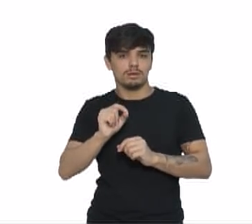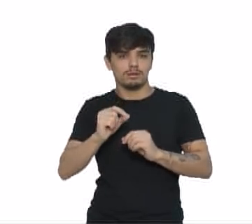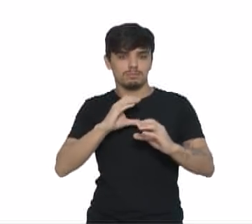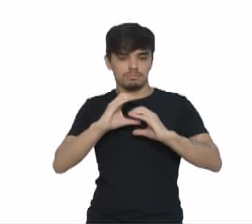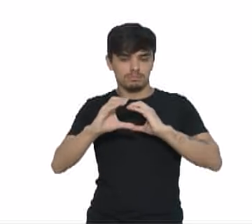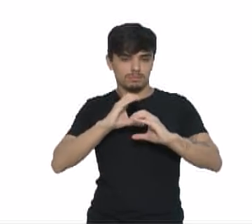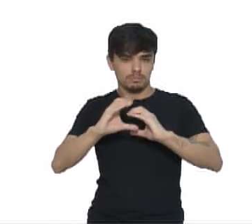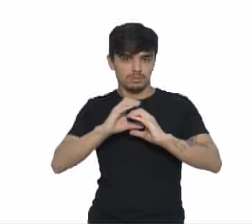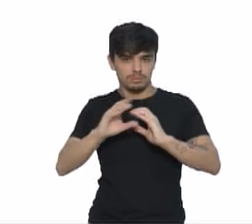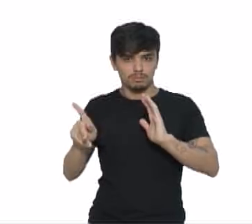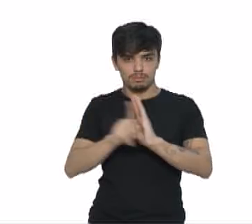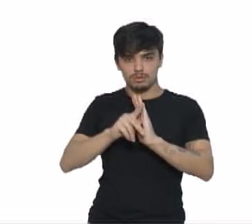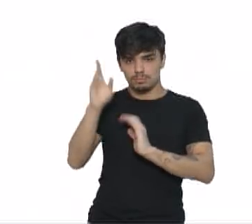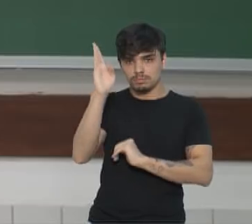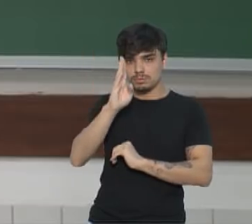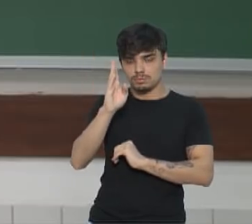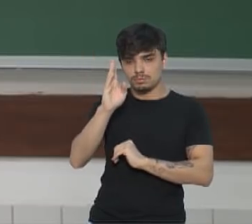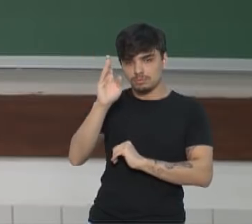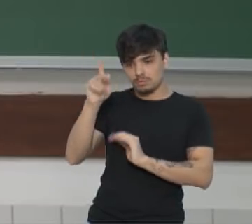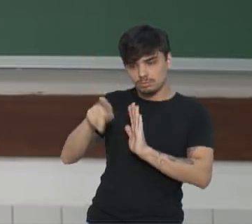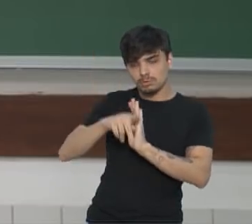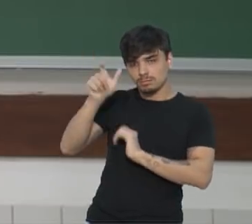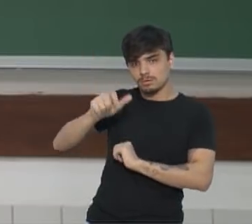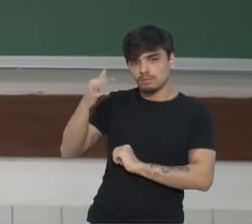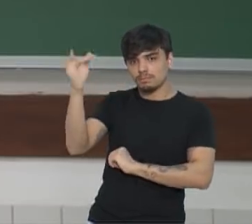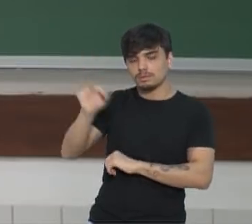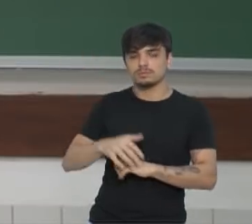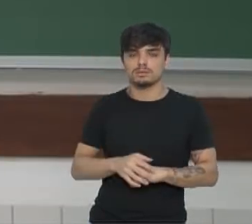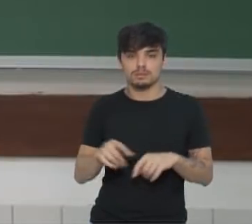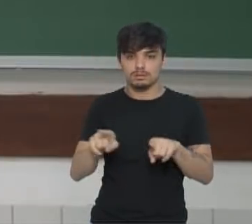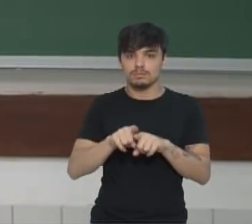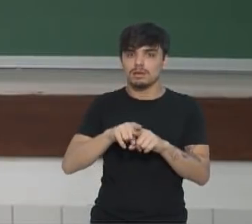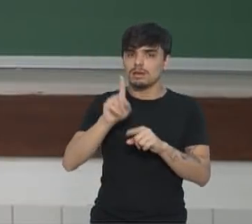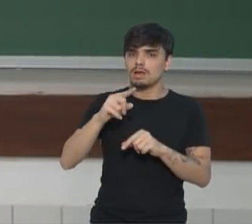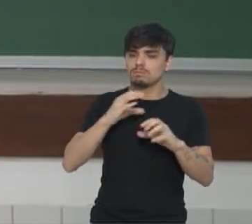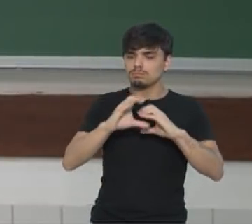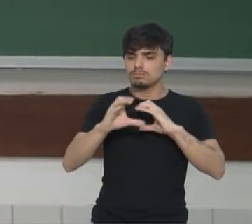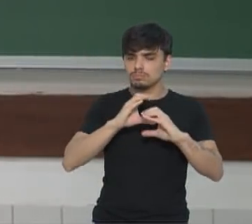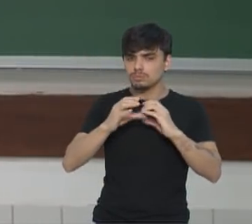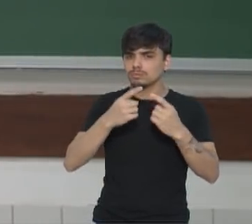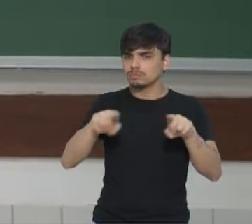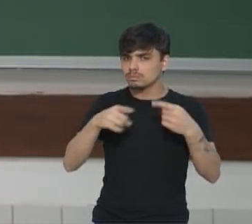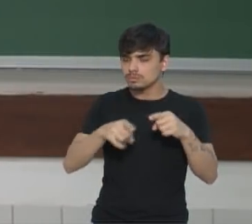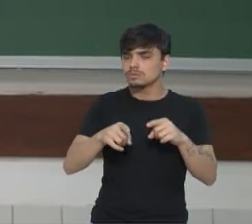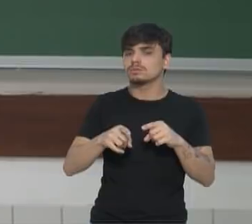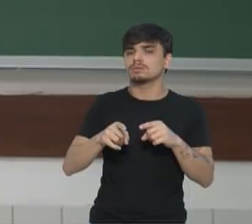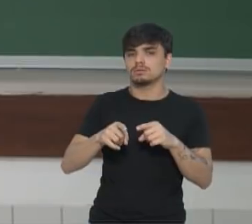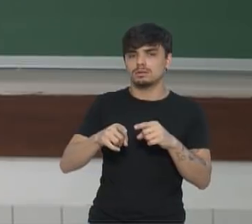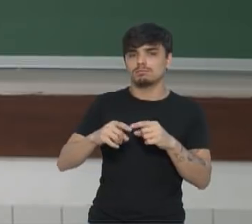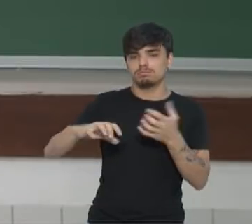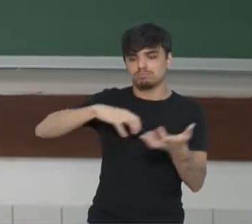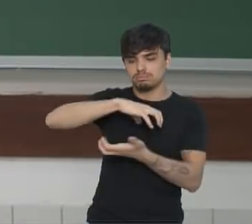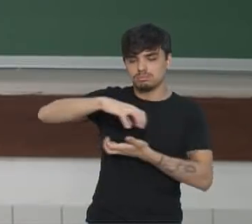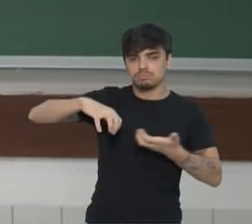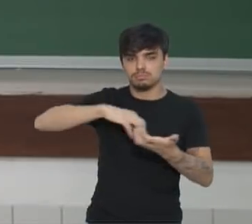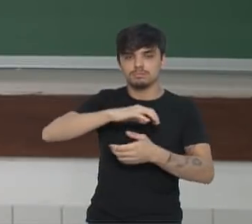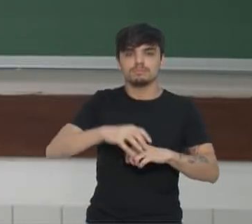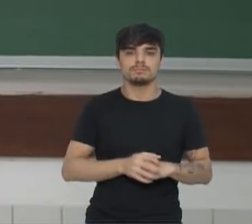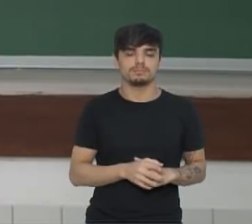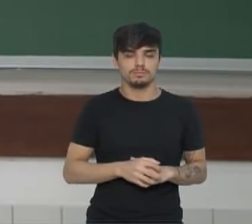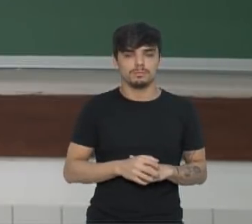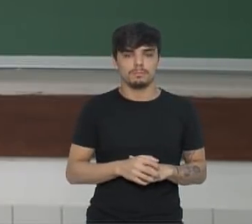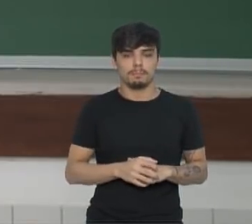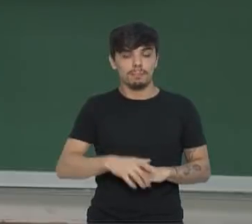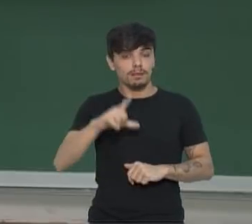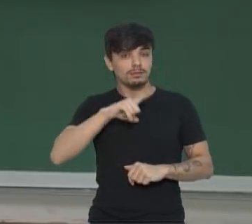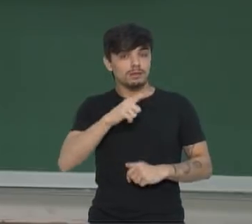Marselhesa. Até hoje, seu grande hino e um hino da Revolução. Porque havia muito problema também na economia,